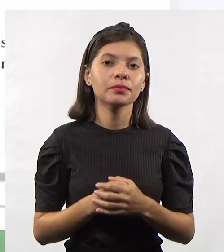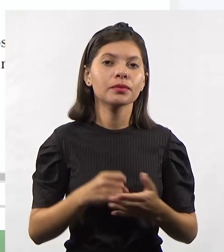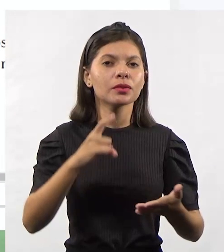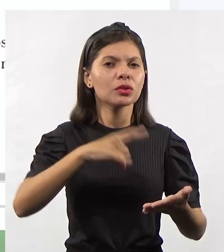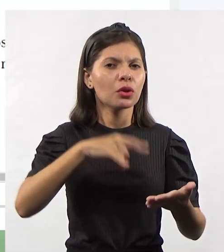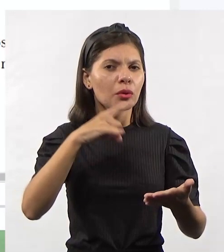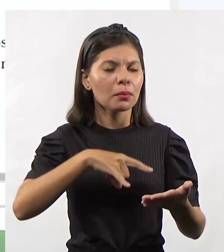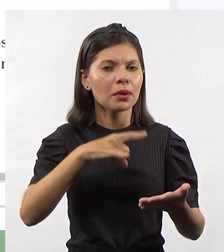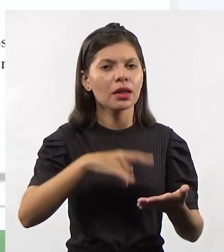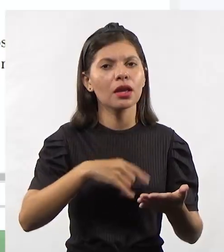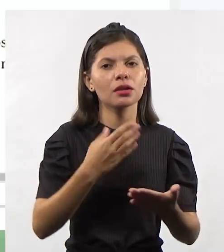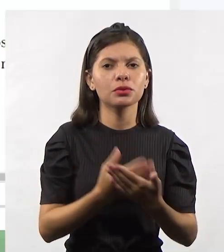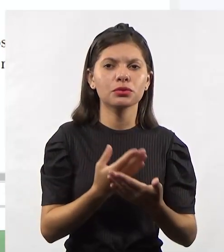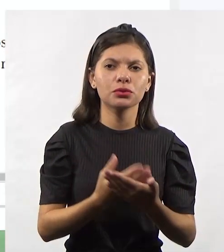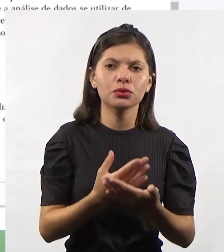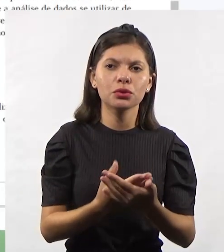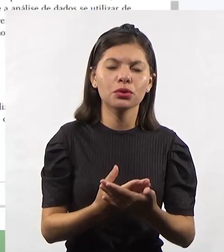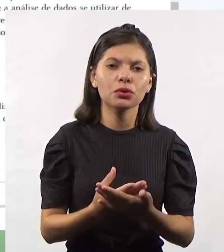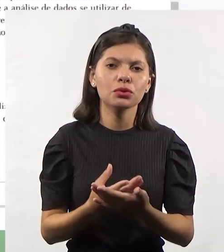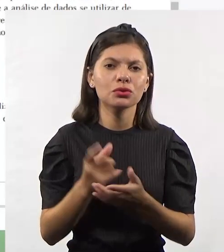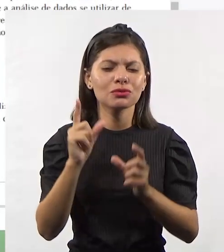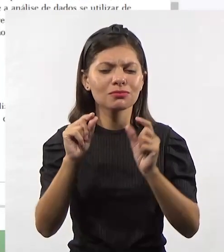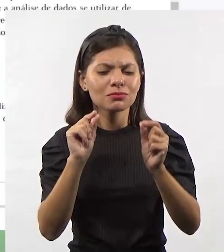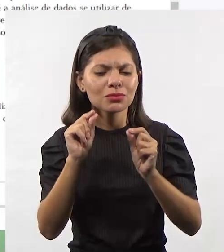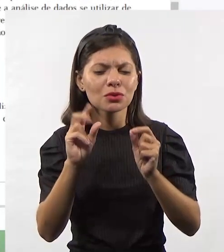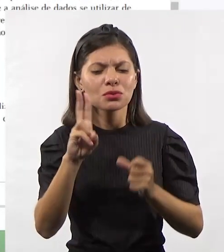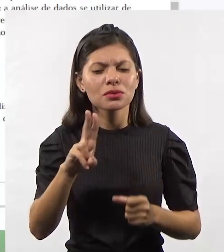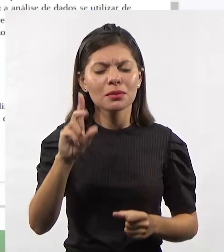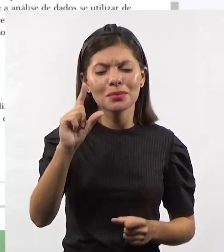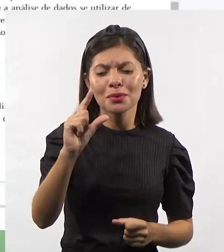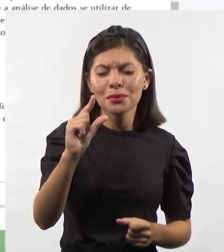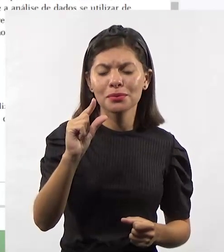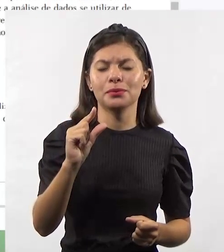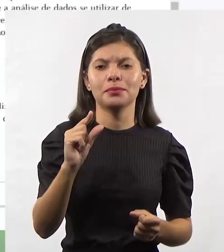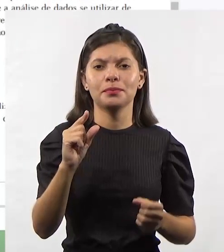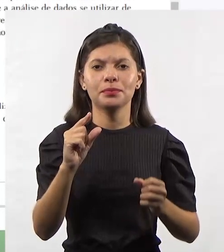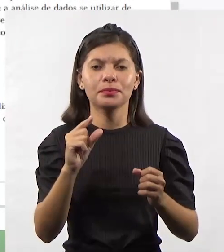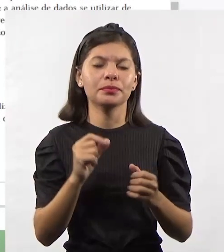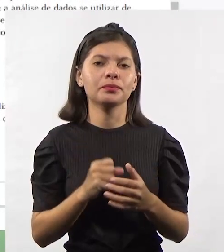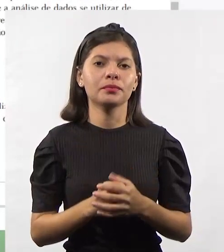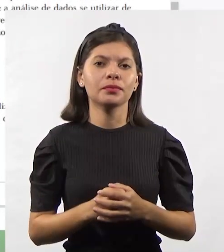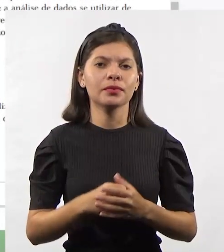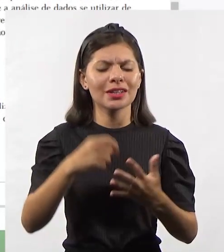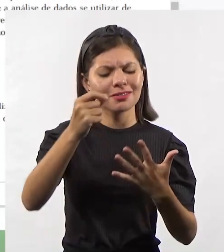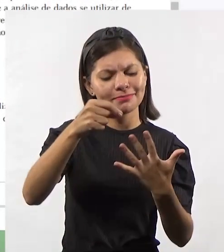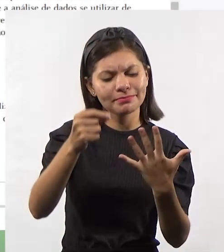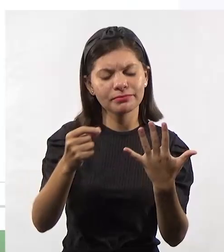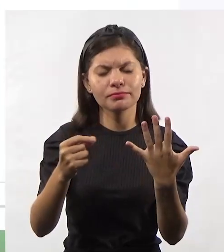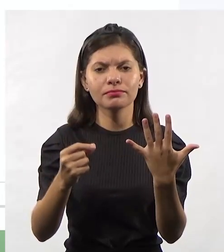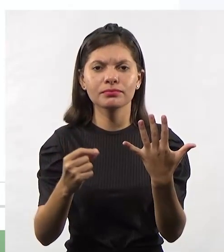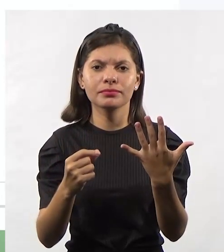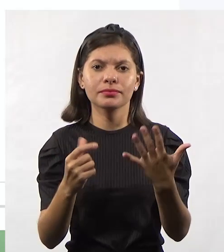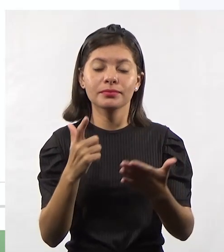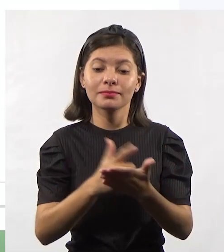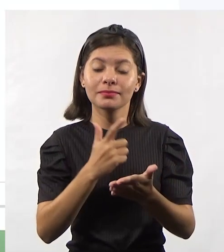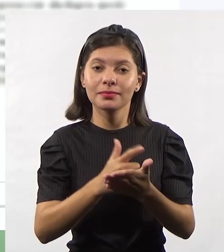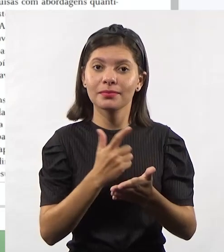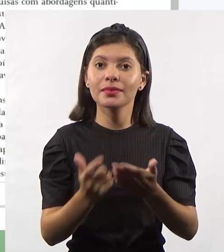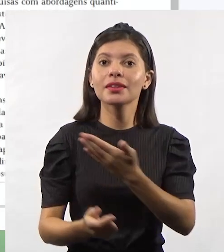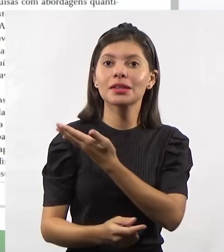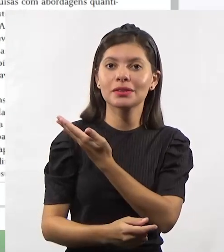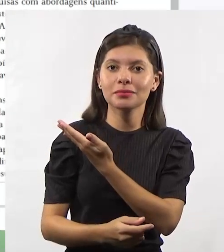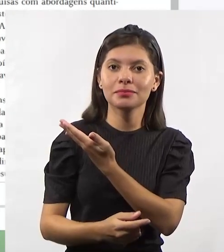utilizados e tal então cada um desses elementos está aqui no nosso livro se você vai fazer entrevista se você vai fazer o questionário